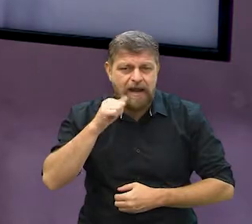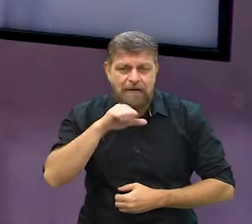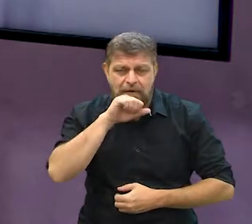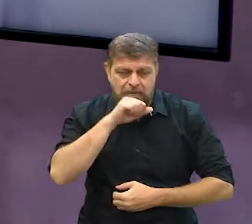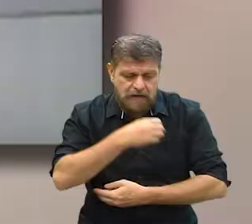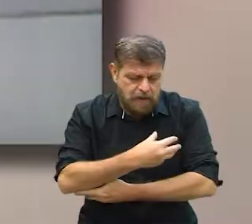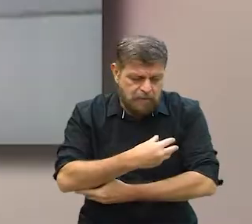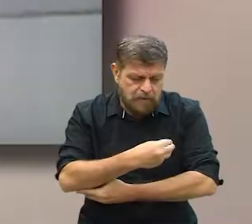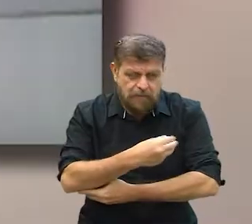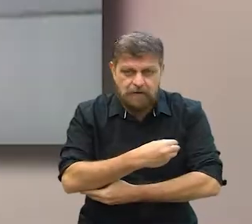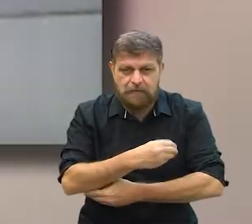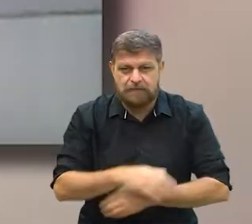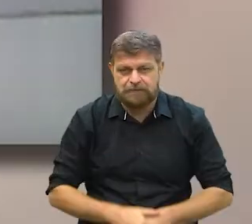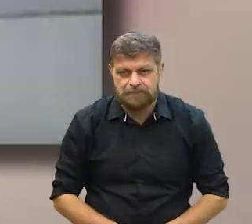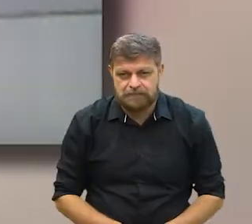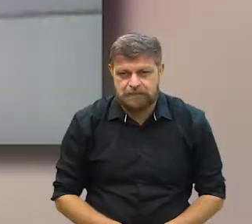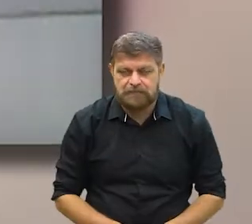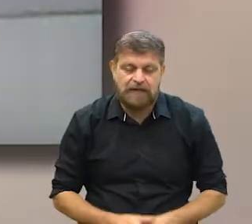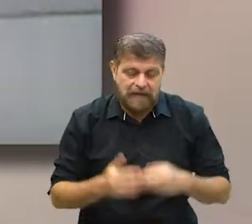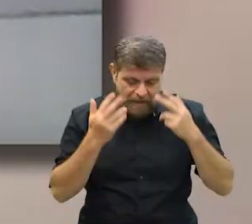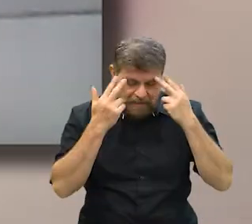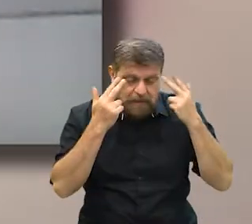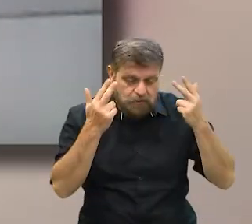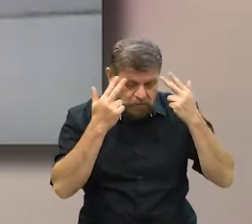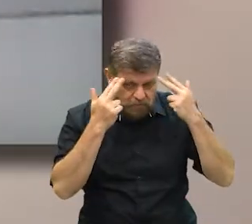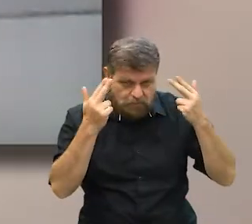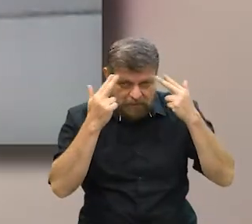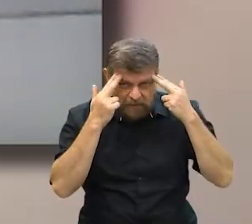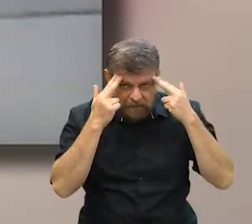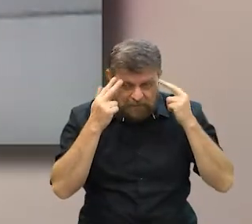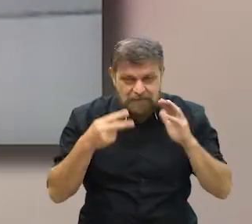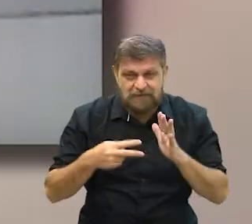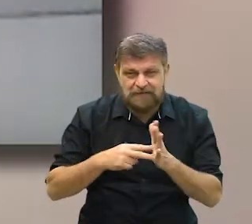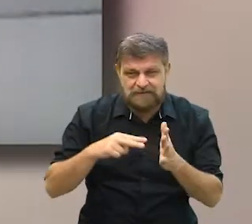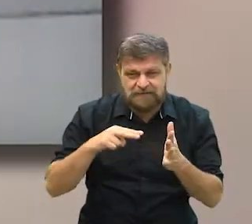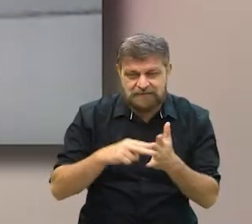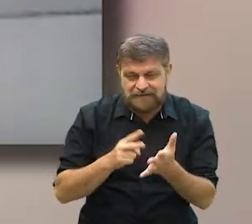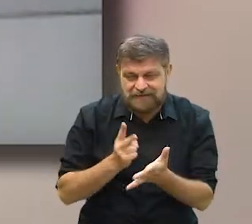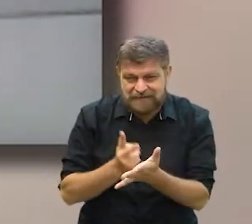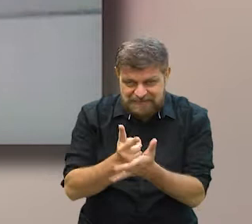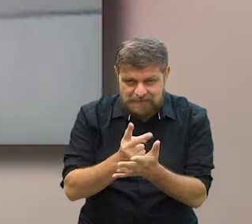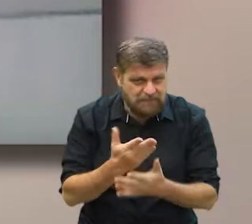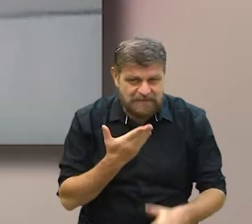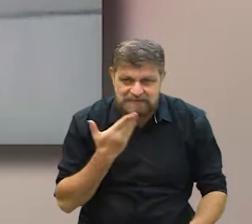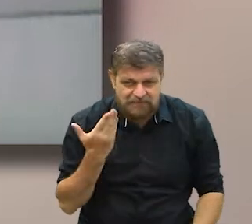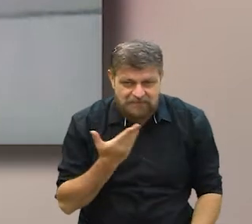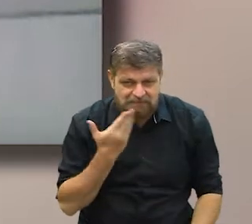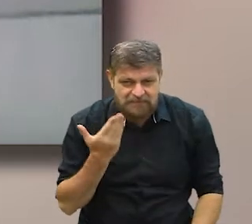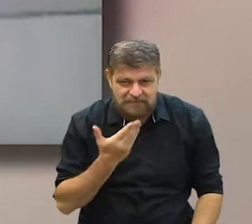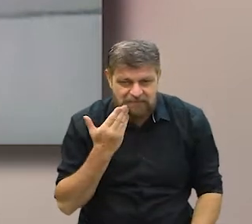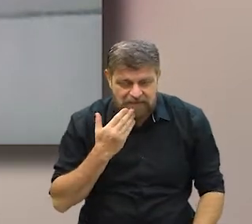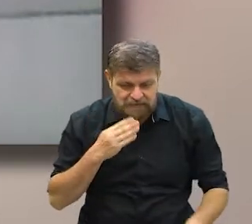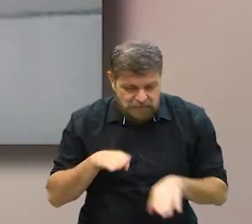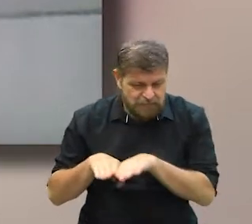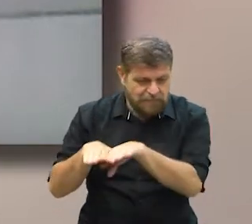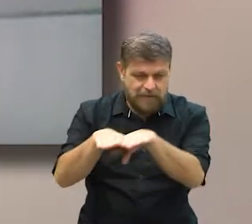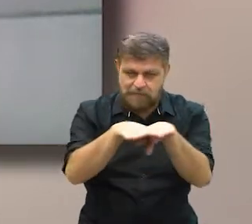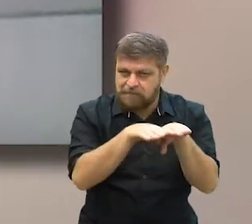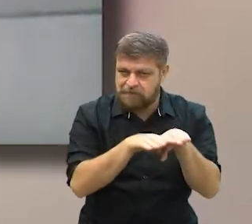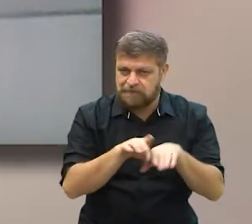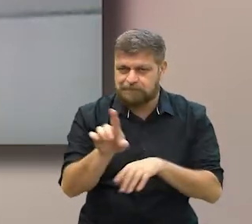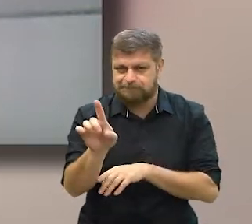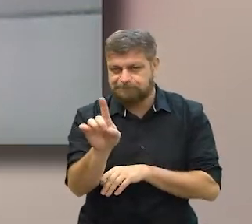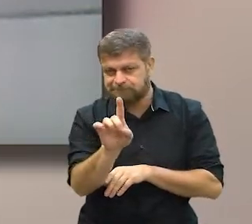amamentação? Bom, amamentar é natural, mas não quer dizer, não é, que é fácil para todo